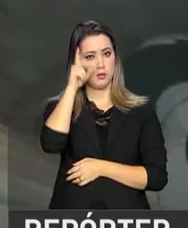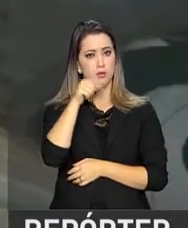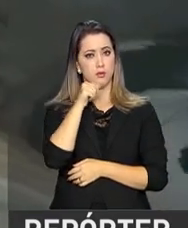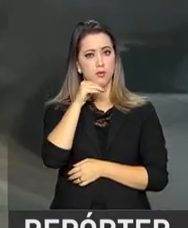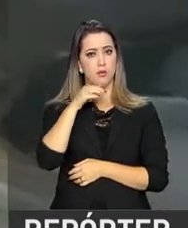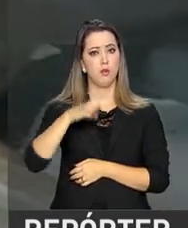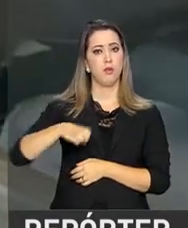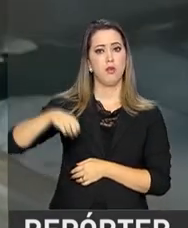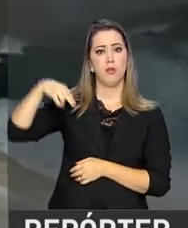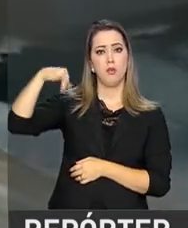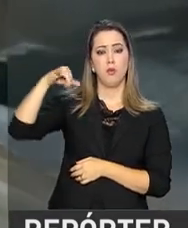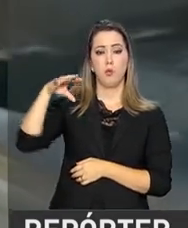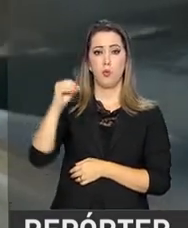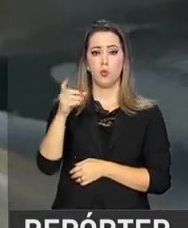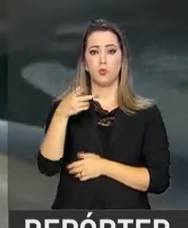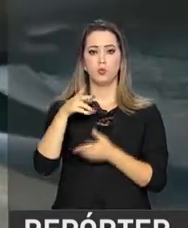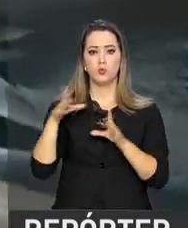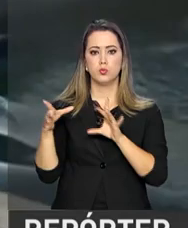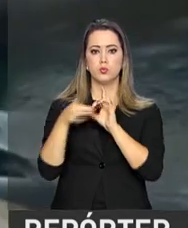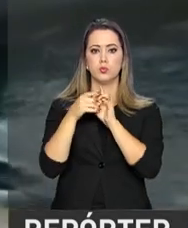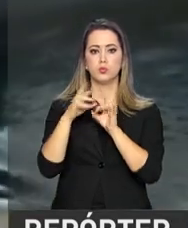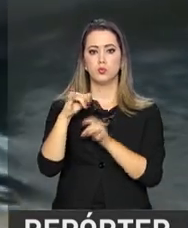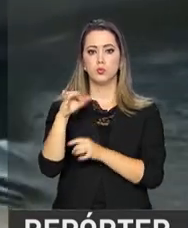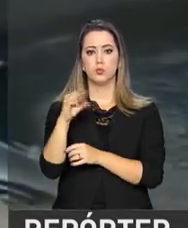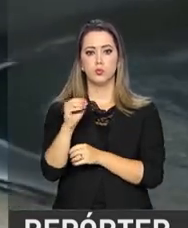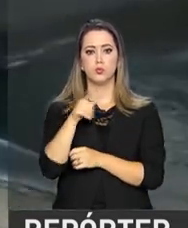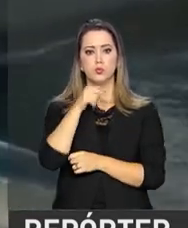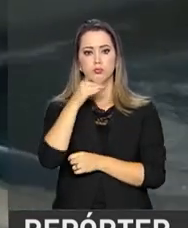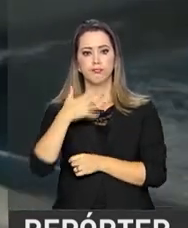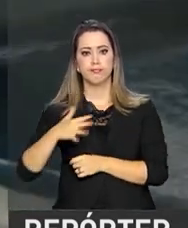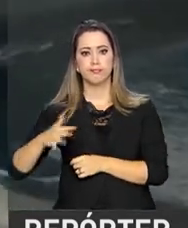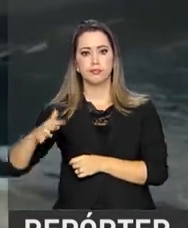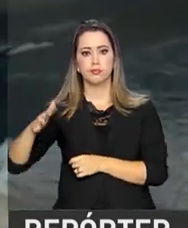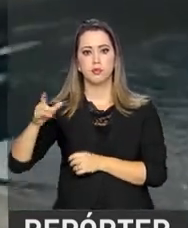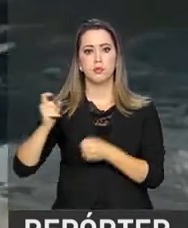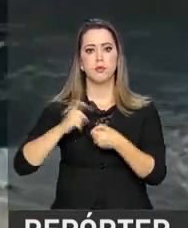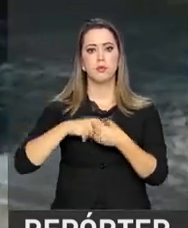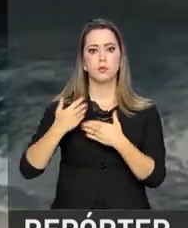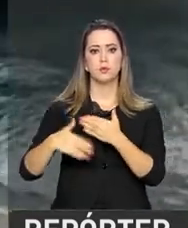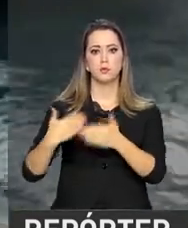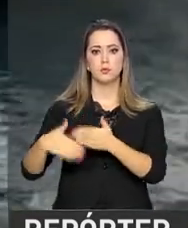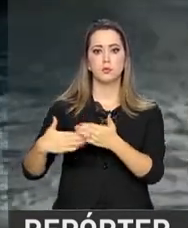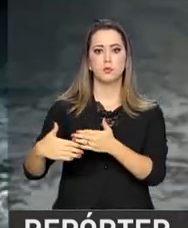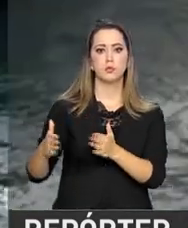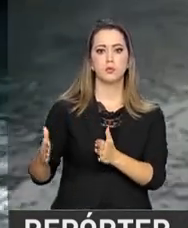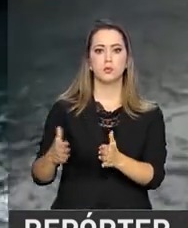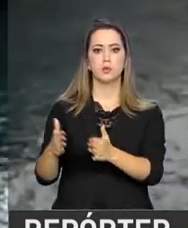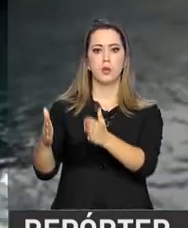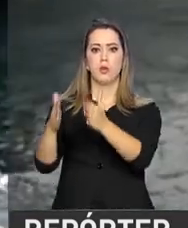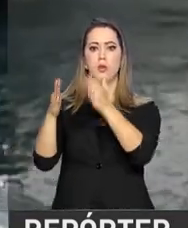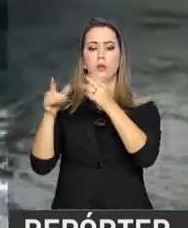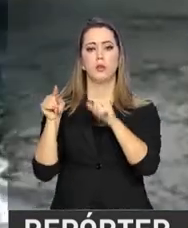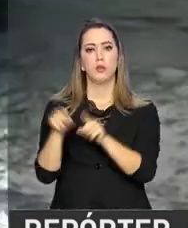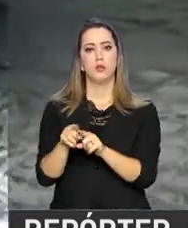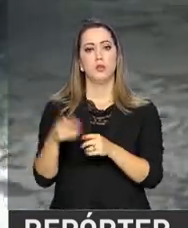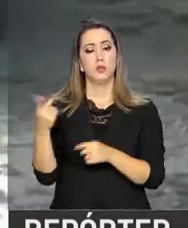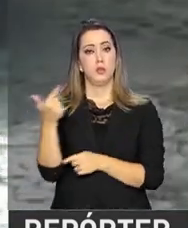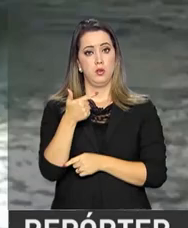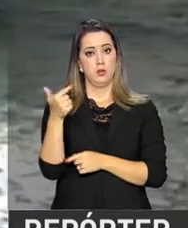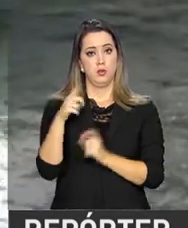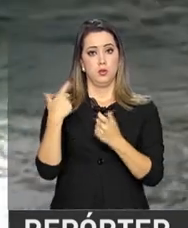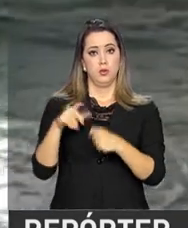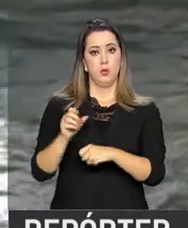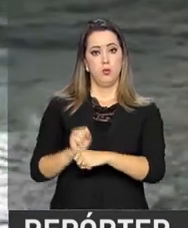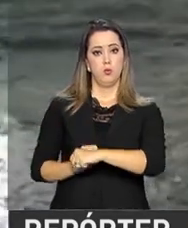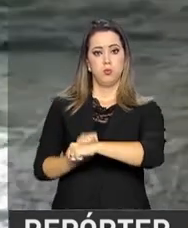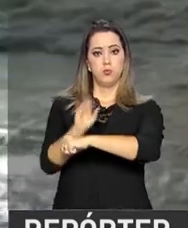águas do Eixo Norte do Projeto de Integração do Rio São Francisco voltaram a avançar pelos canais com o funcionamento da segunda estação